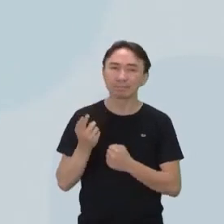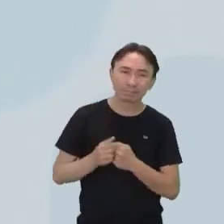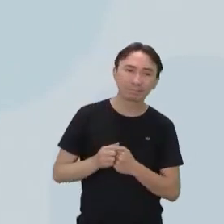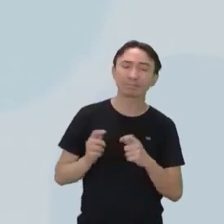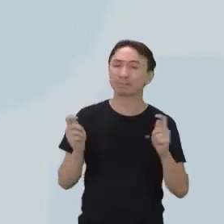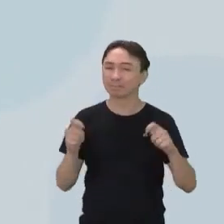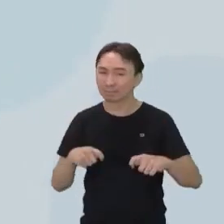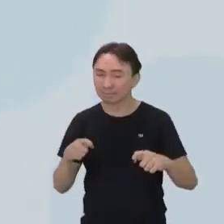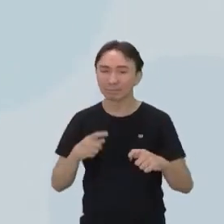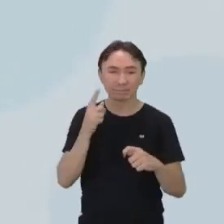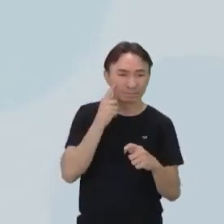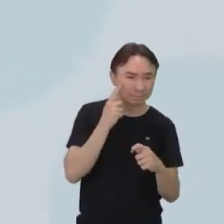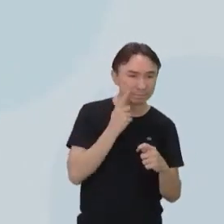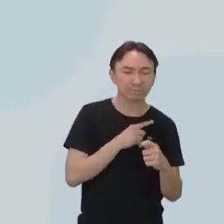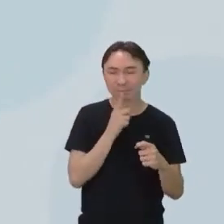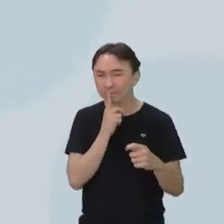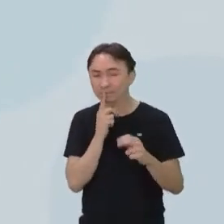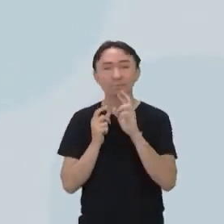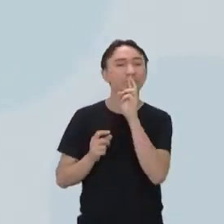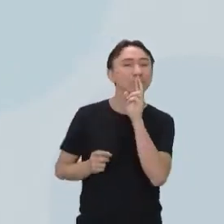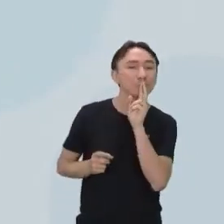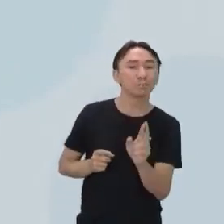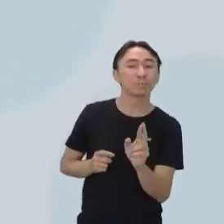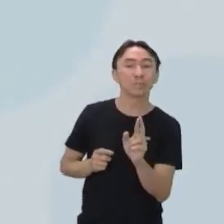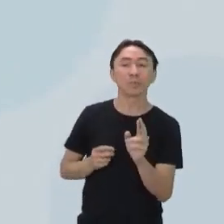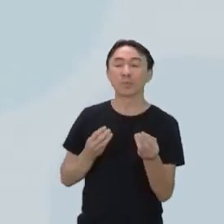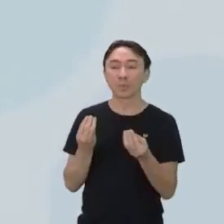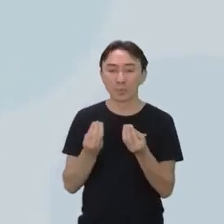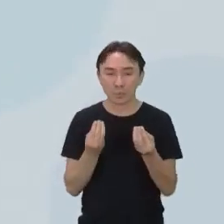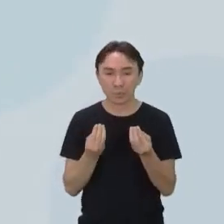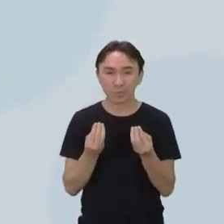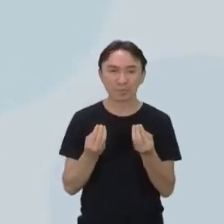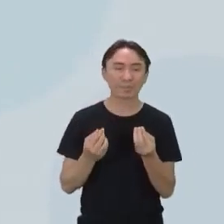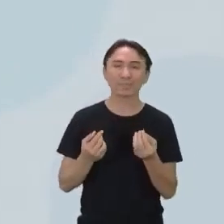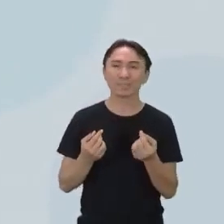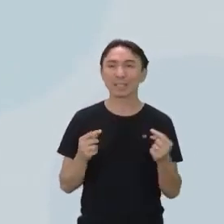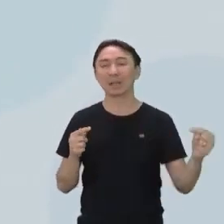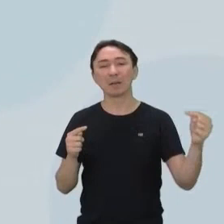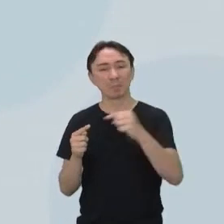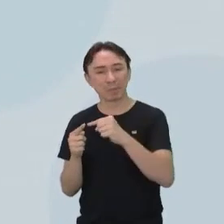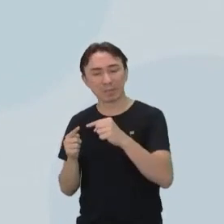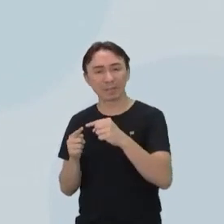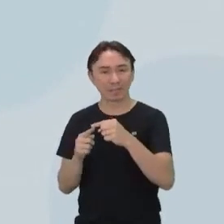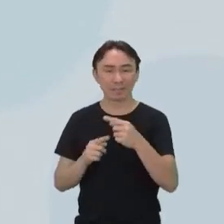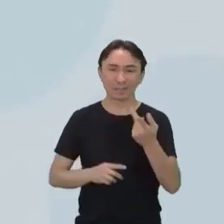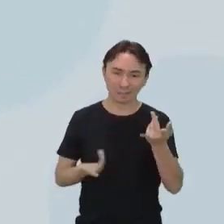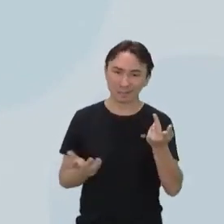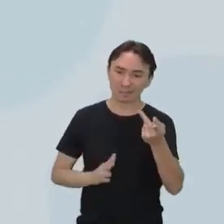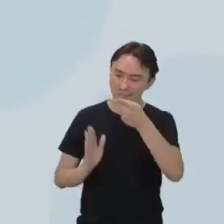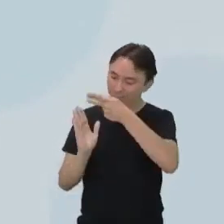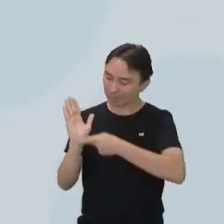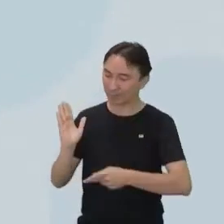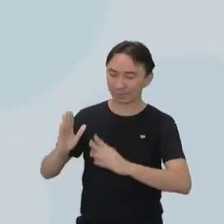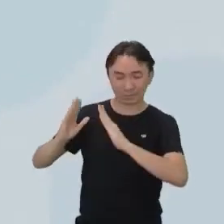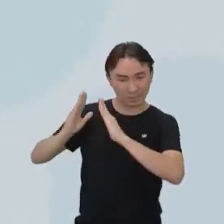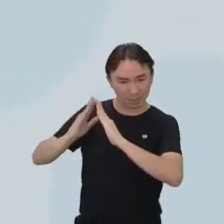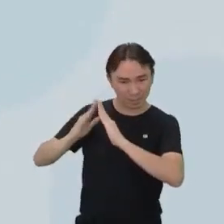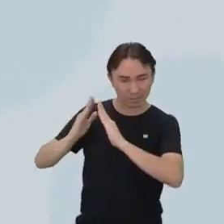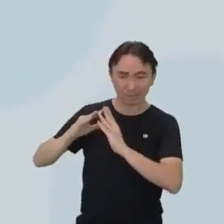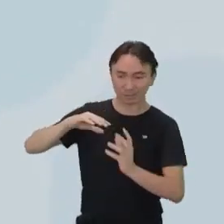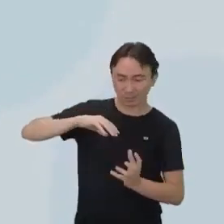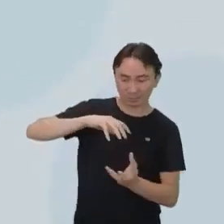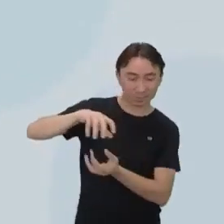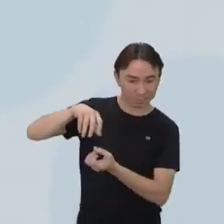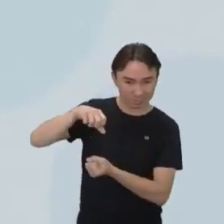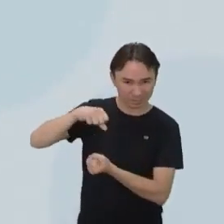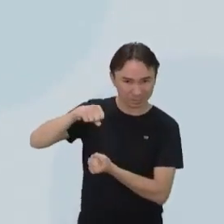resolver quanto interpretar exatamente o que vem a ser condizente com um projeto de moradia sustentáveis. Vamos fazer a leitura,